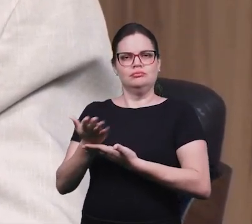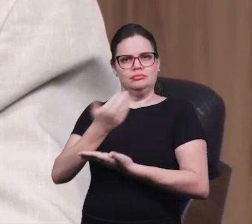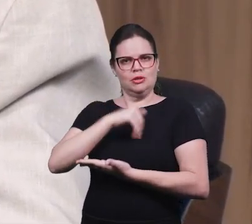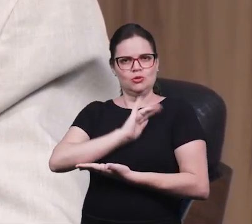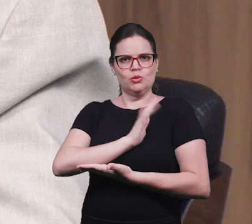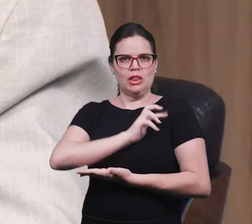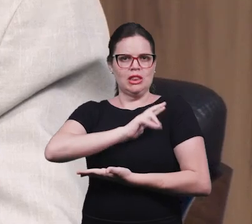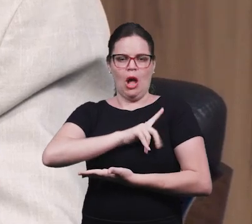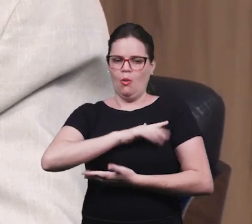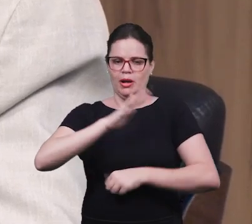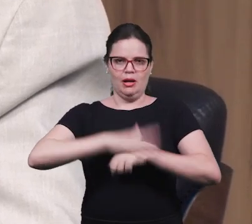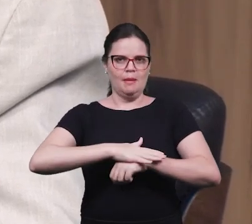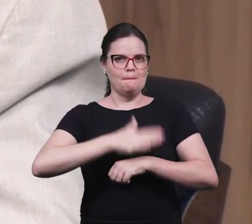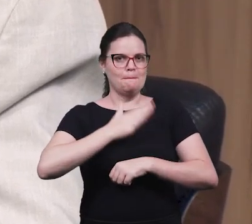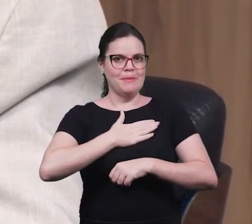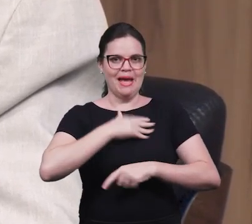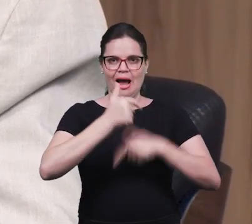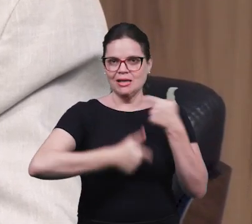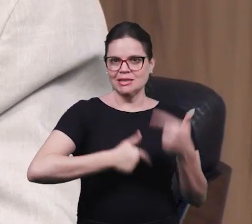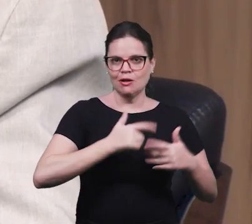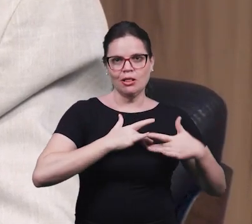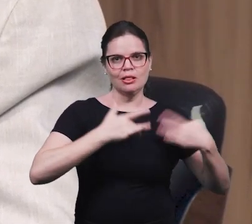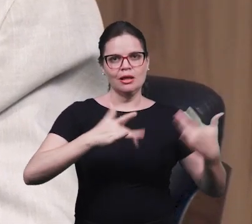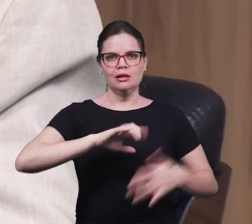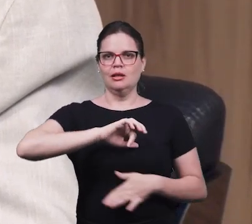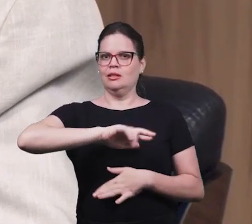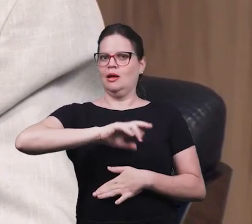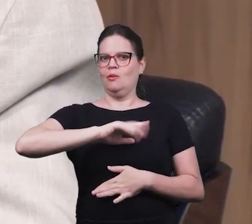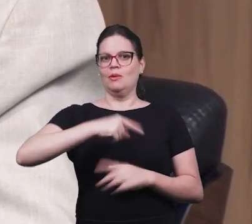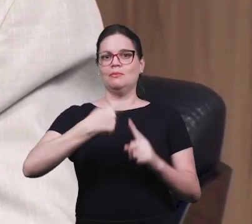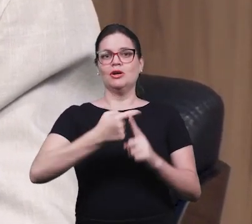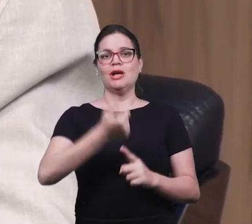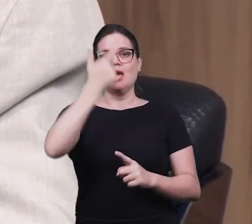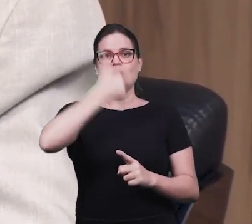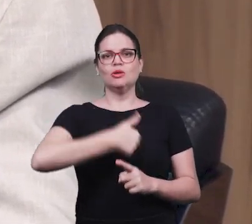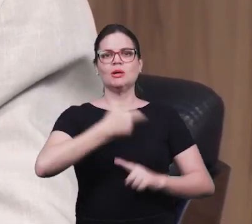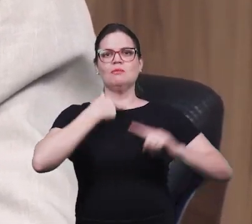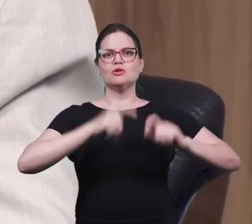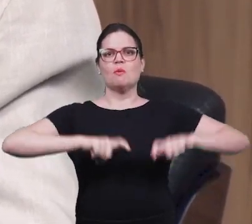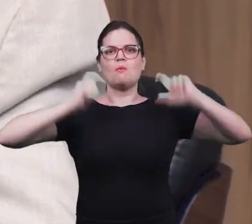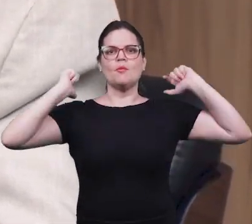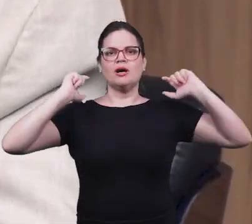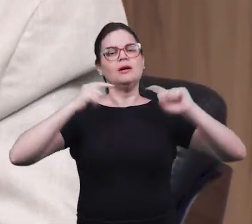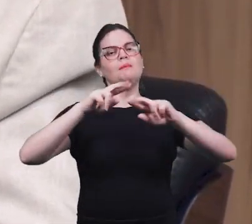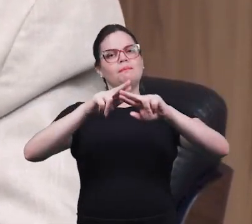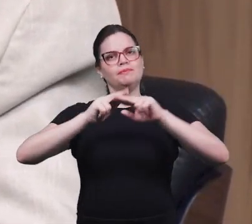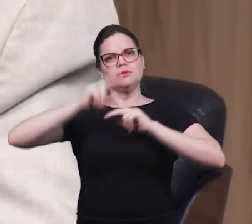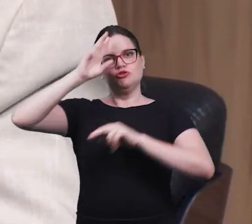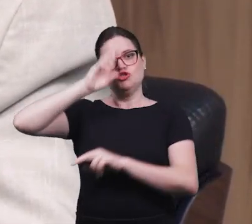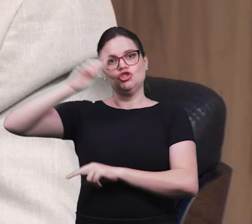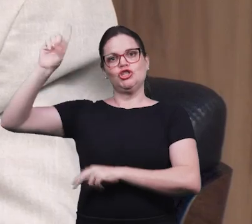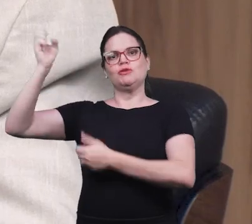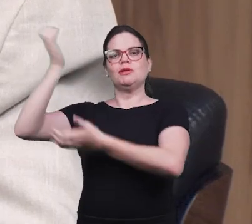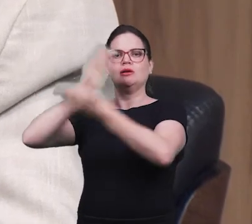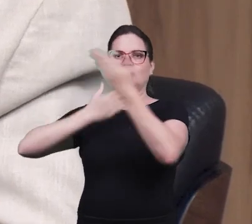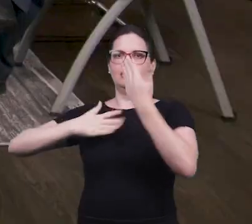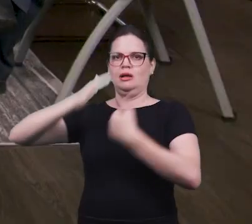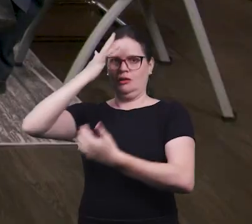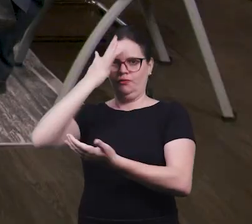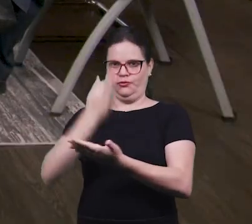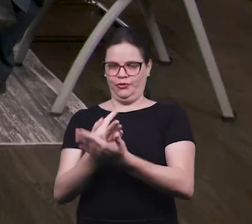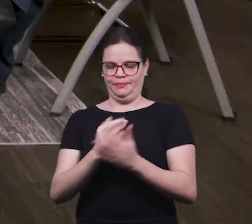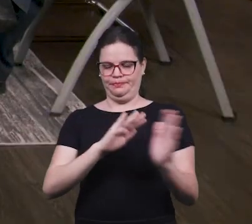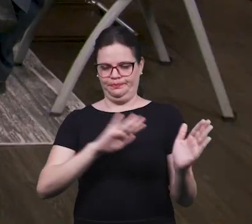Inicialmente, eu vou deixar aqui, porque nós podemos abordar hoje aqui muitos aspectos, como isso se deu aqui no